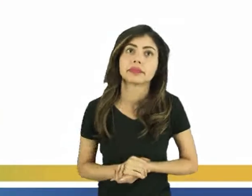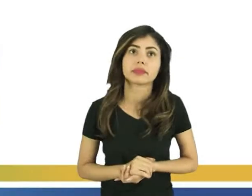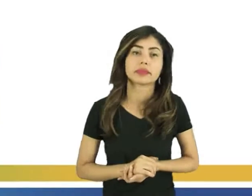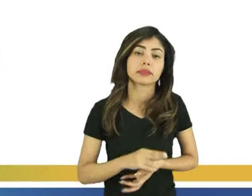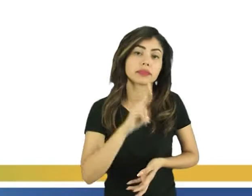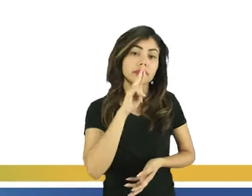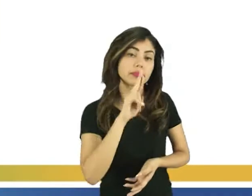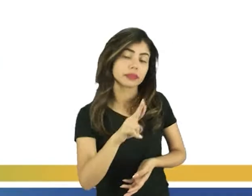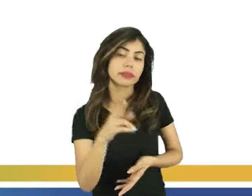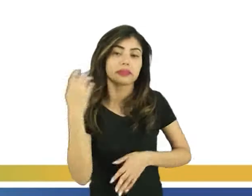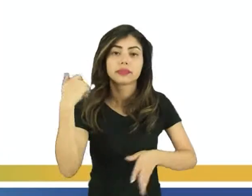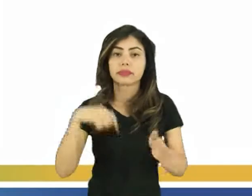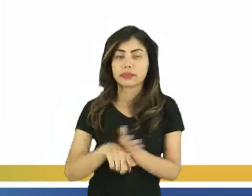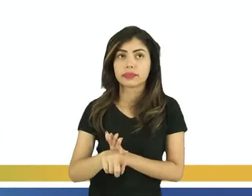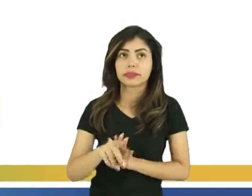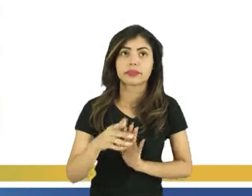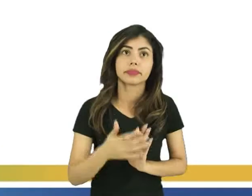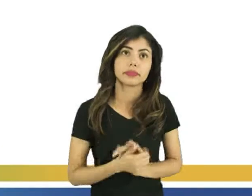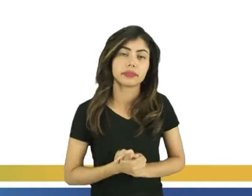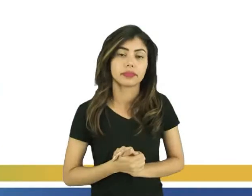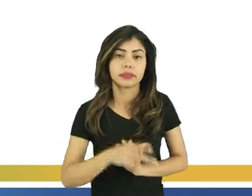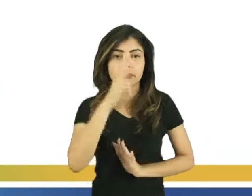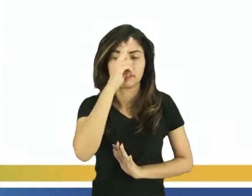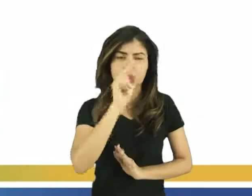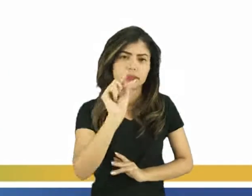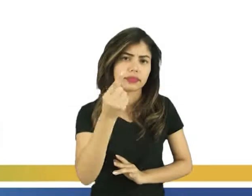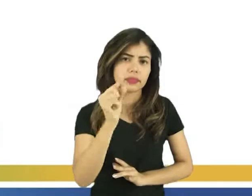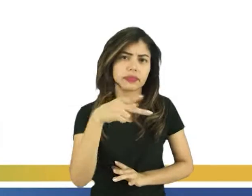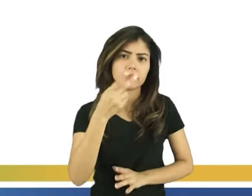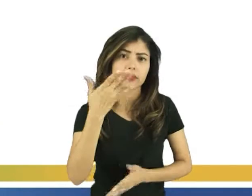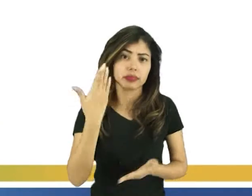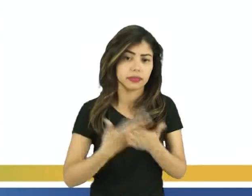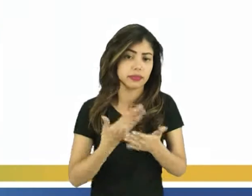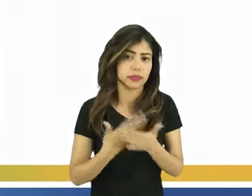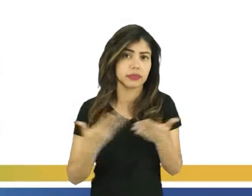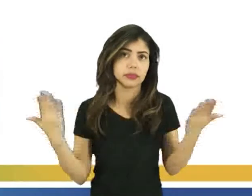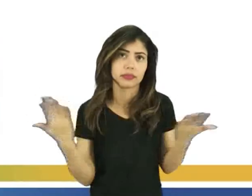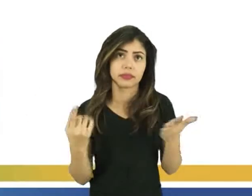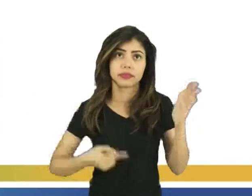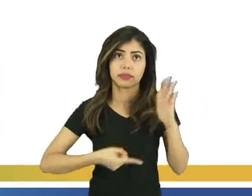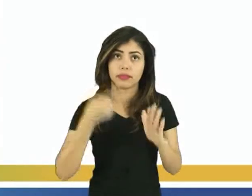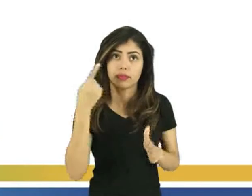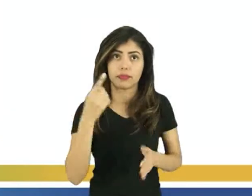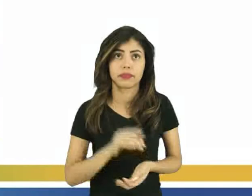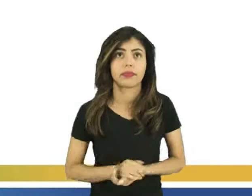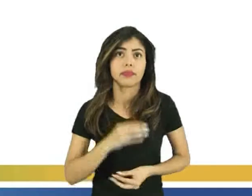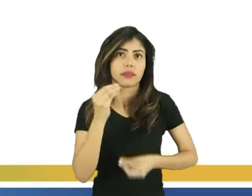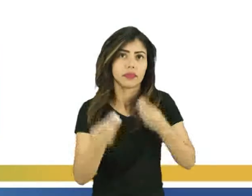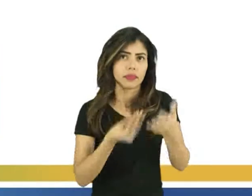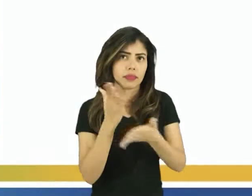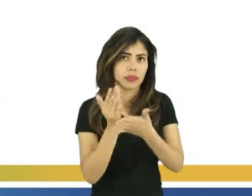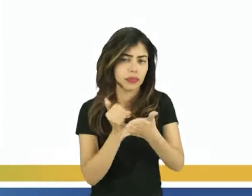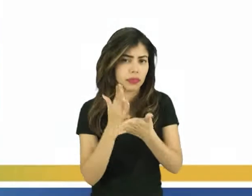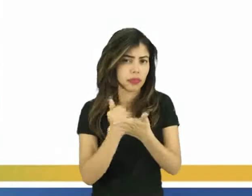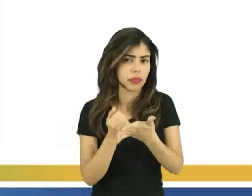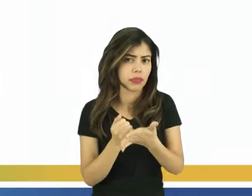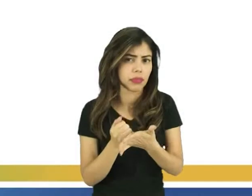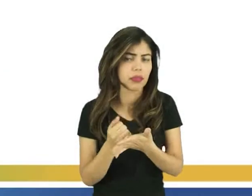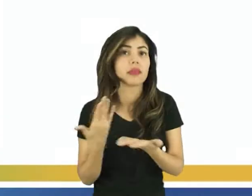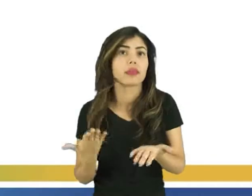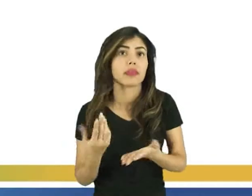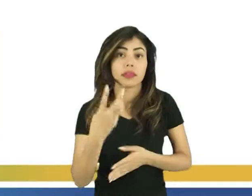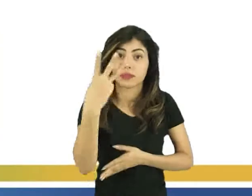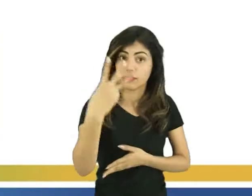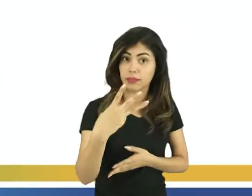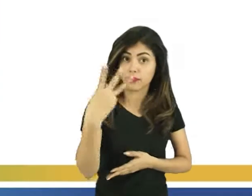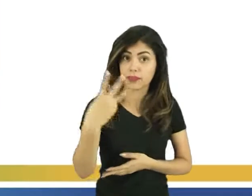Para responder essas questões, basta eu lembrar um pouquinho do que eu falei na aula hoje. A primeira, como que é a divisão do corpo dos moluscos? São em